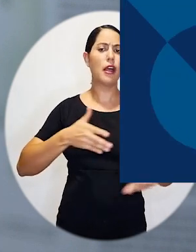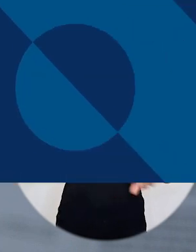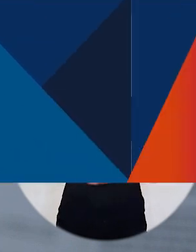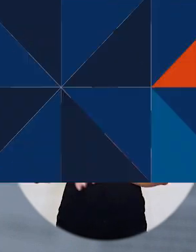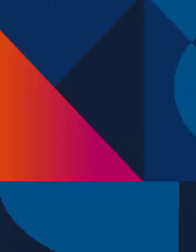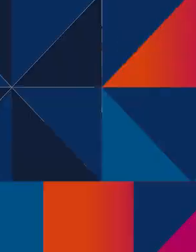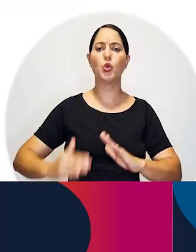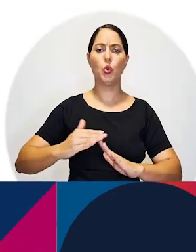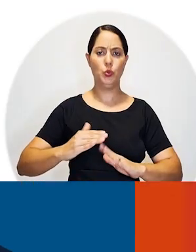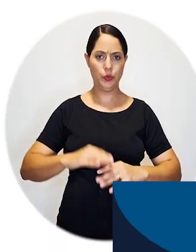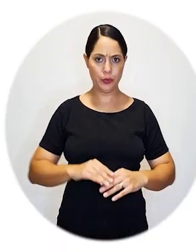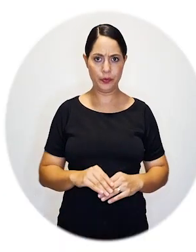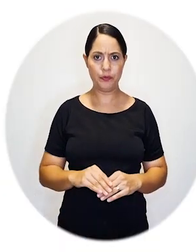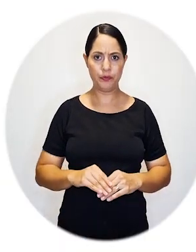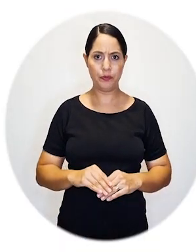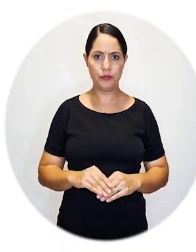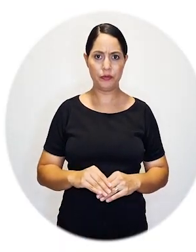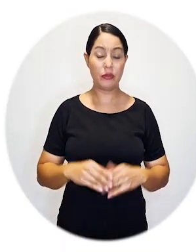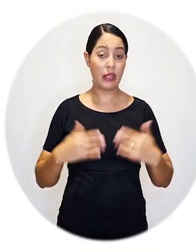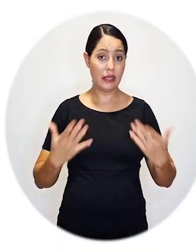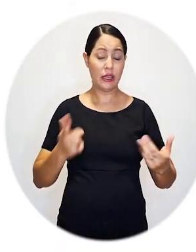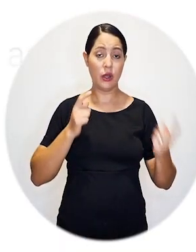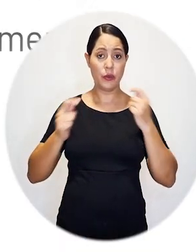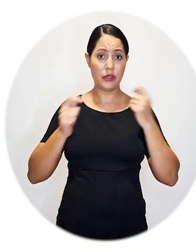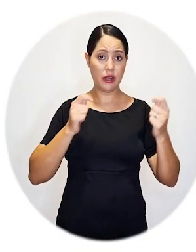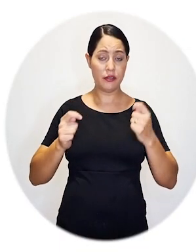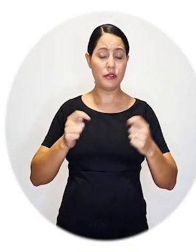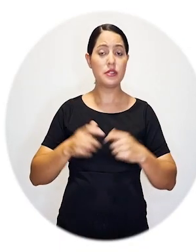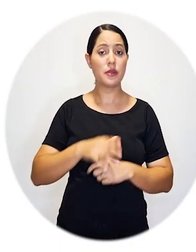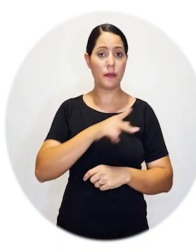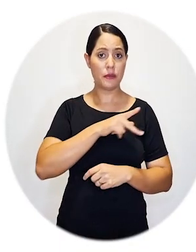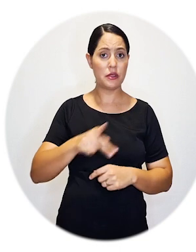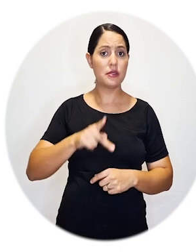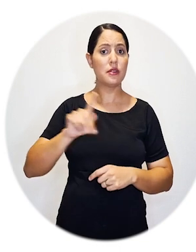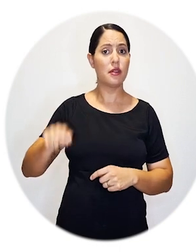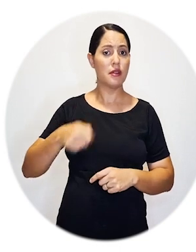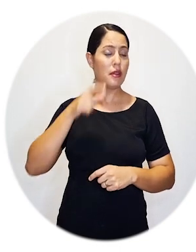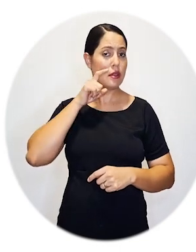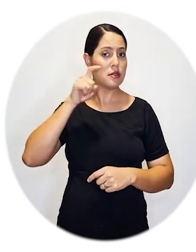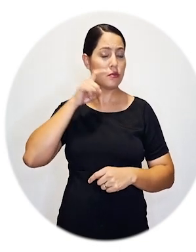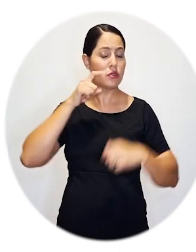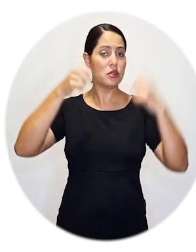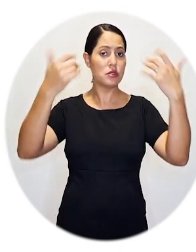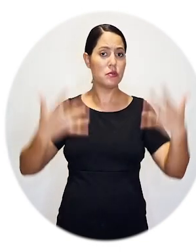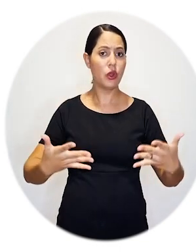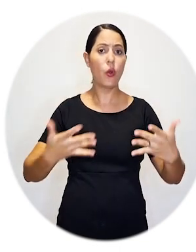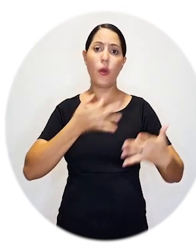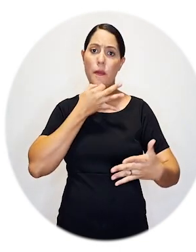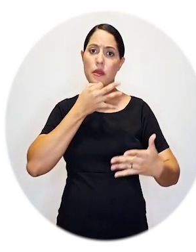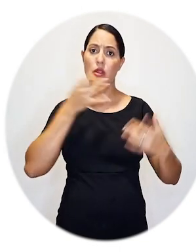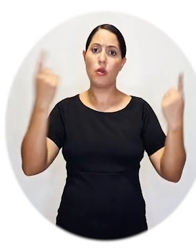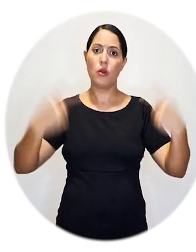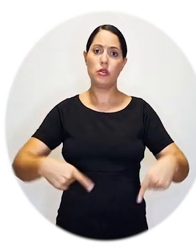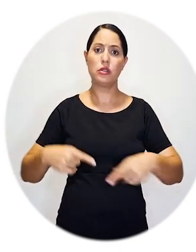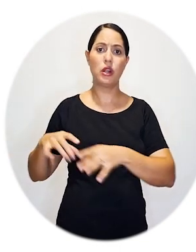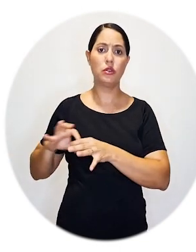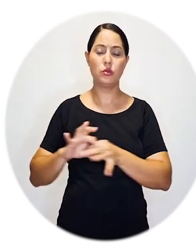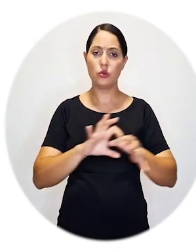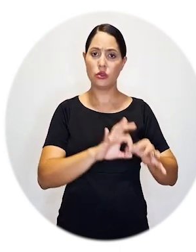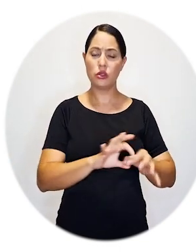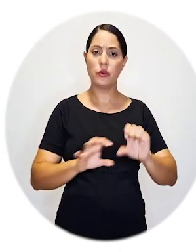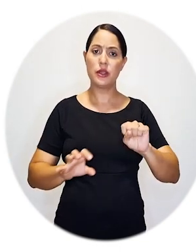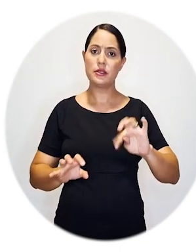toda a sociedade. Em entrevista ao site da OAB Nacional, Simonetti ressaltou a posição contrária do Conselho Federal